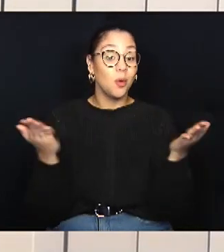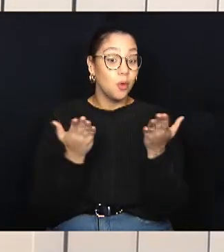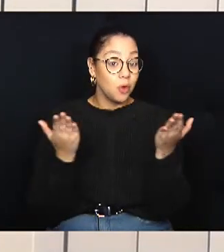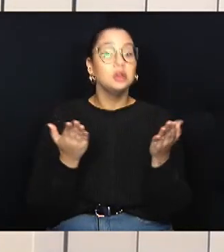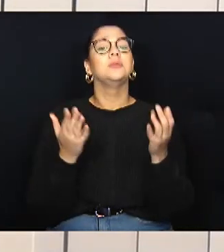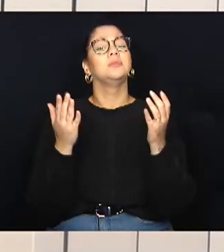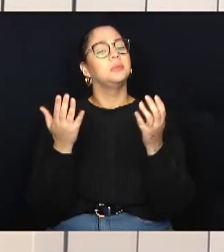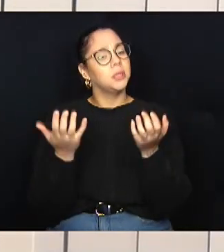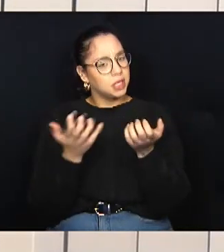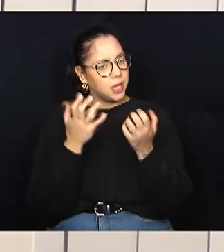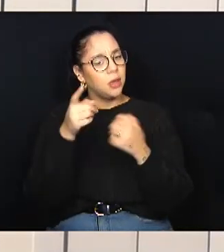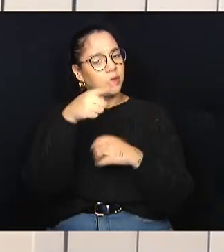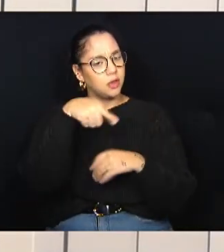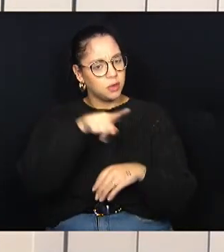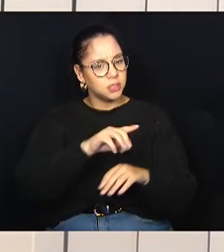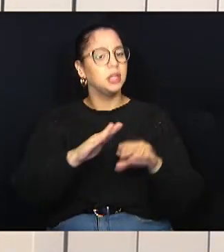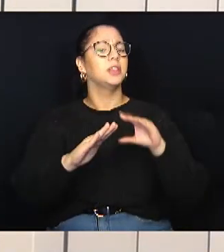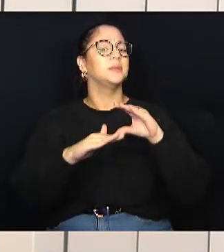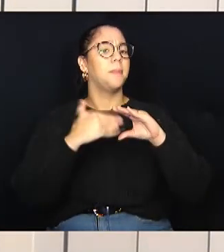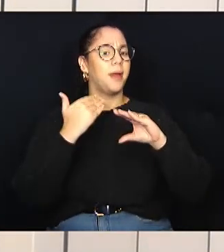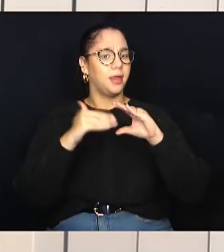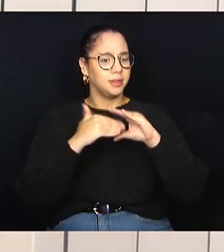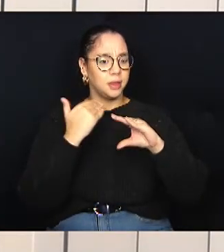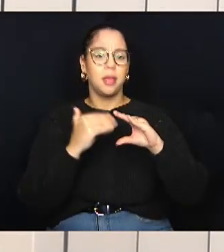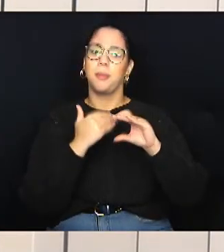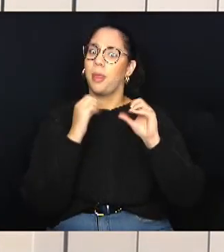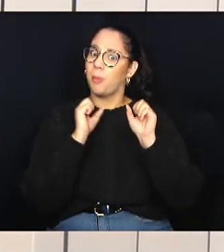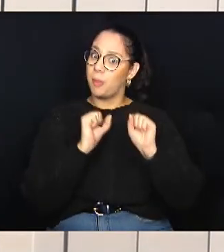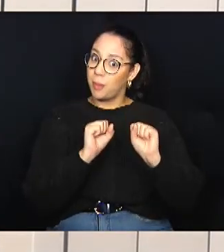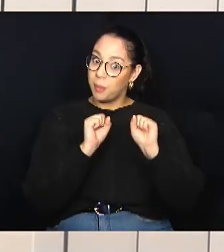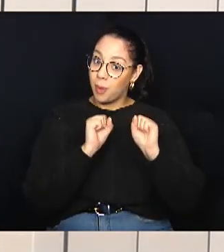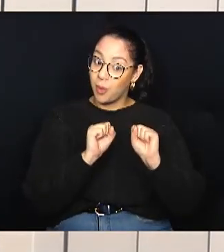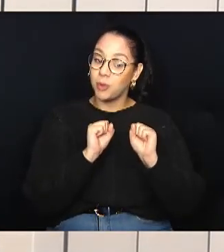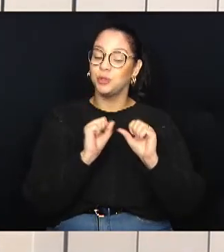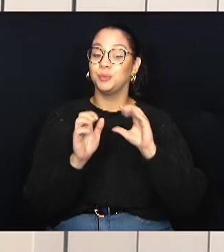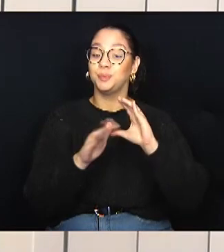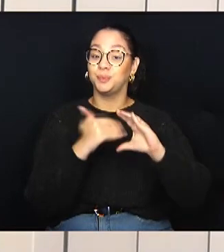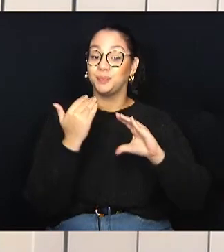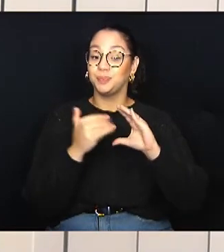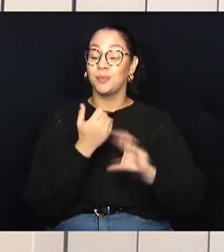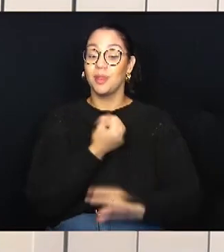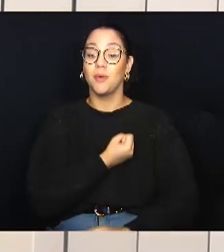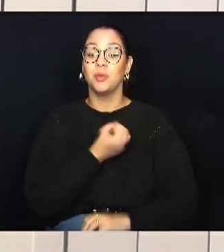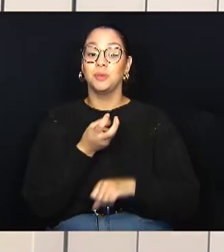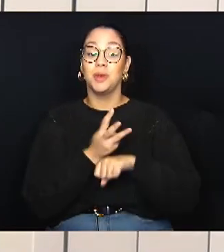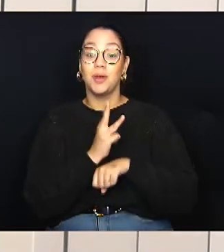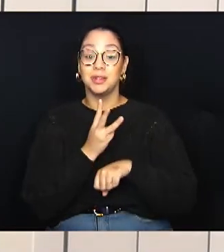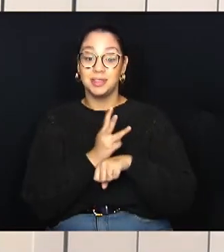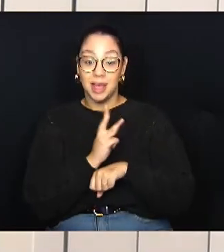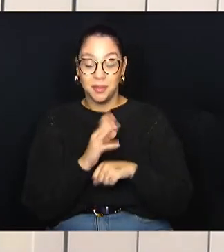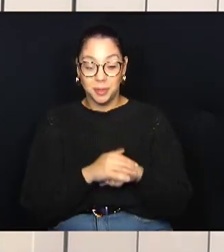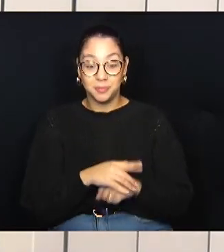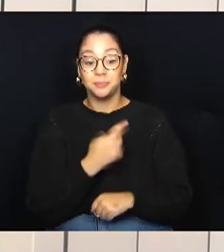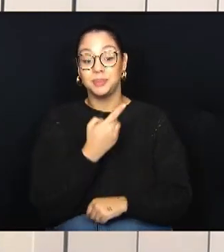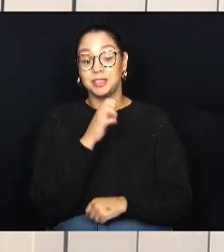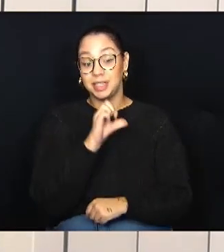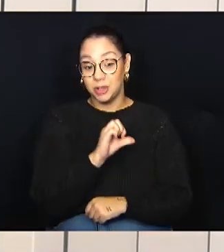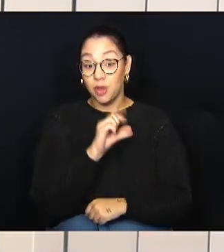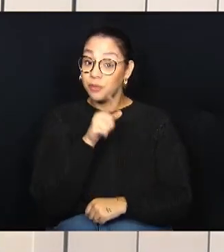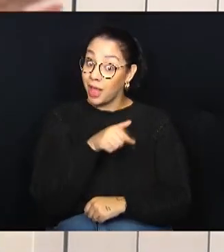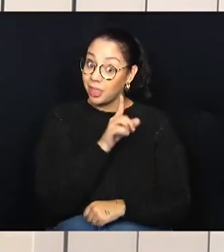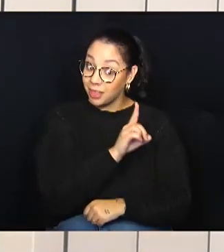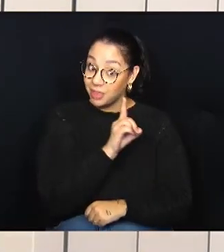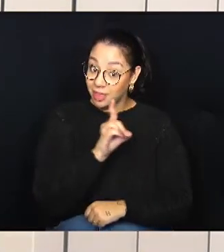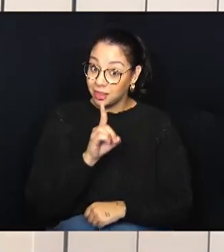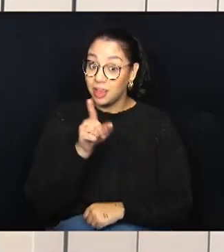Eu quero a sua participação, hein? Envie a sua mensagem para o número do nosso WhatsApp. 19 é o nosso DDD,